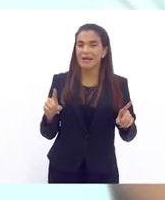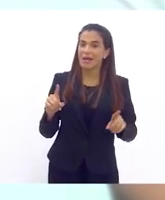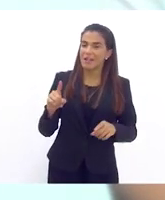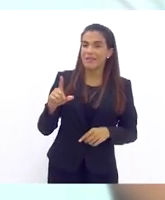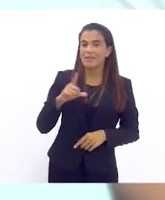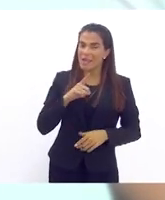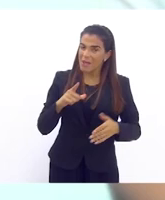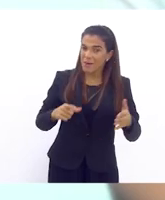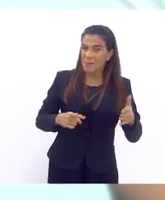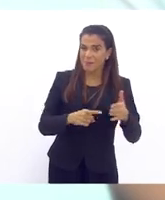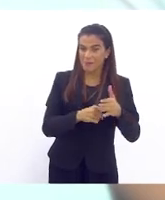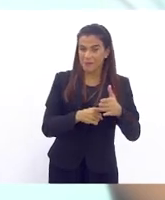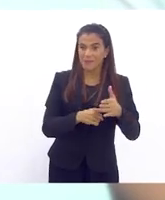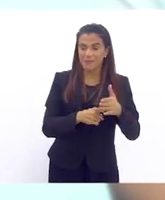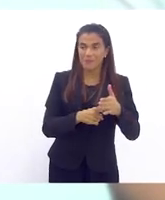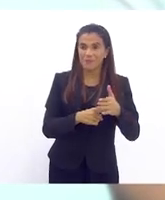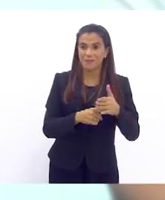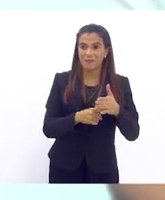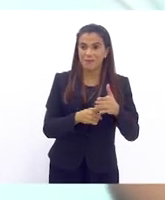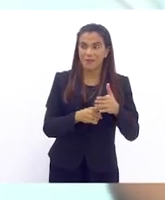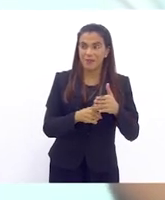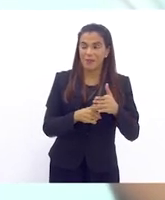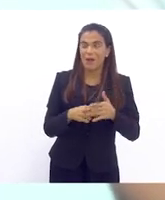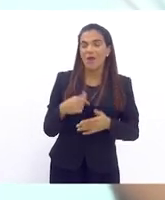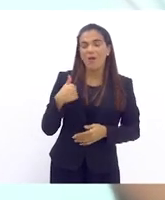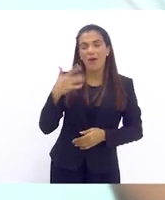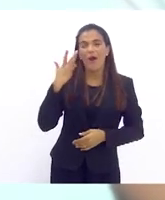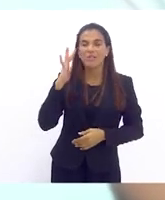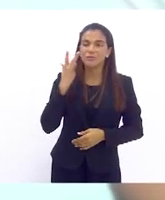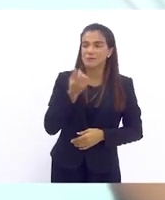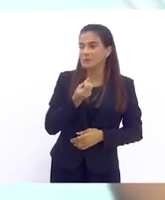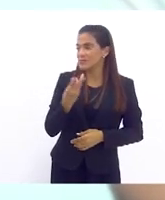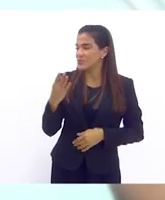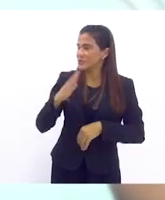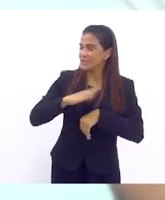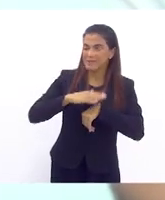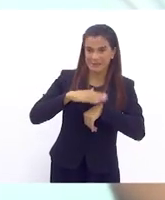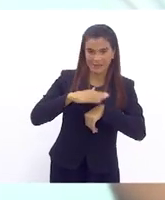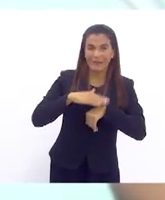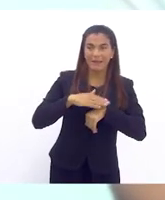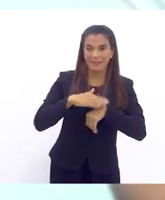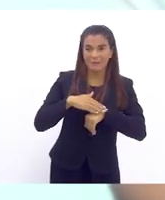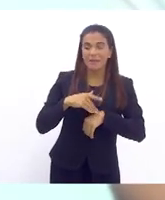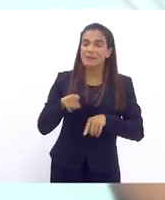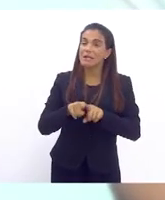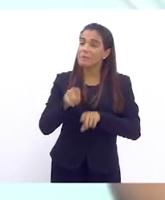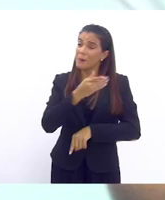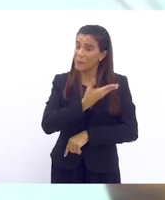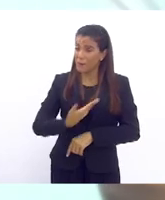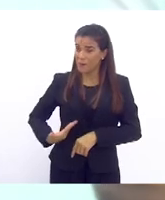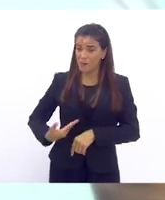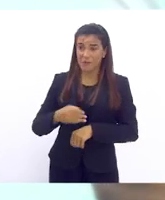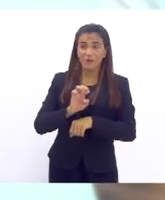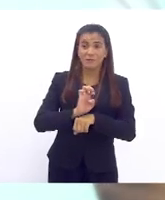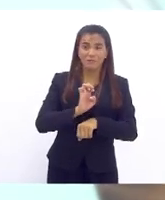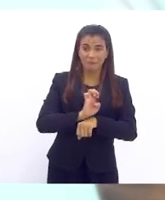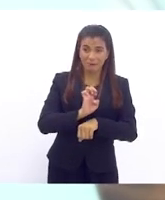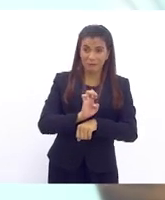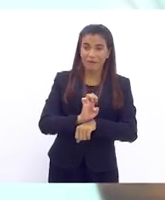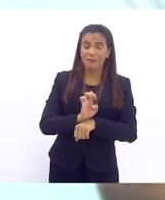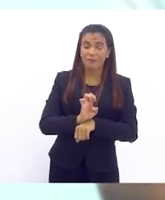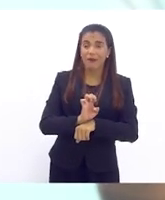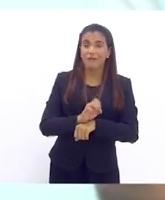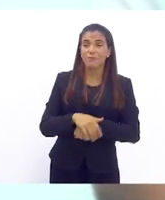tem um ponto tá acho que por muito tempo o fecan aí Aliás o governo do estado ficou um tanto